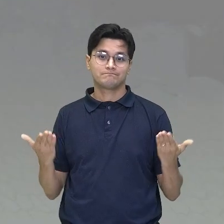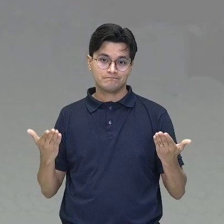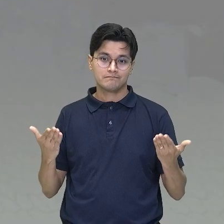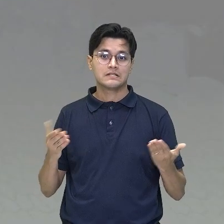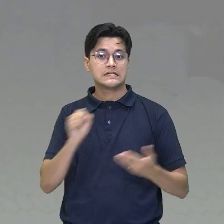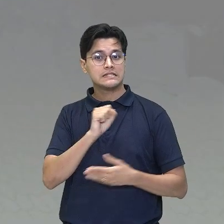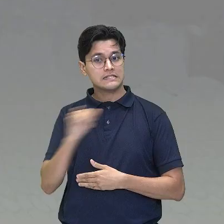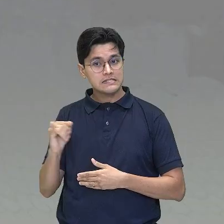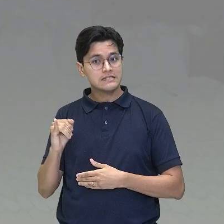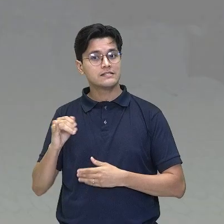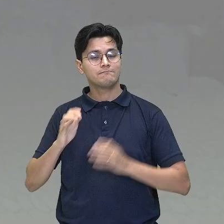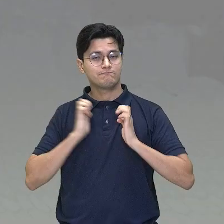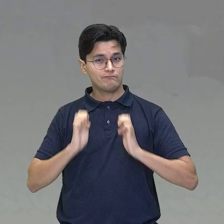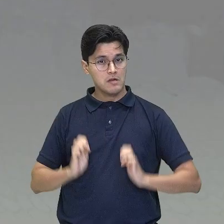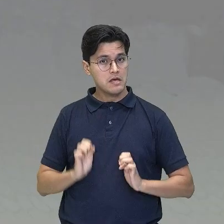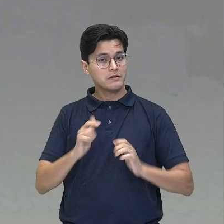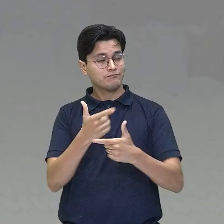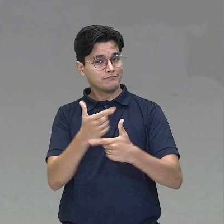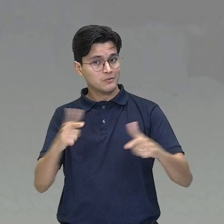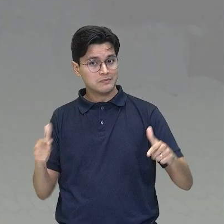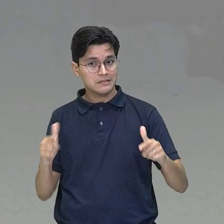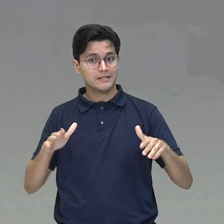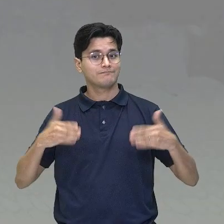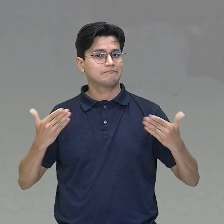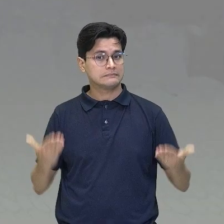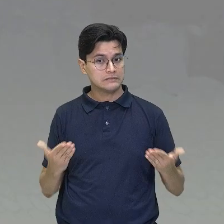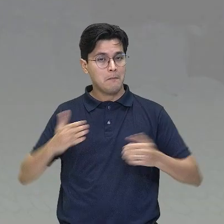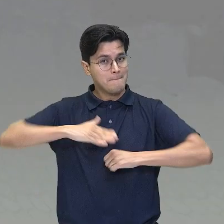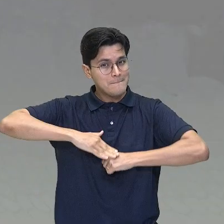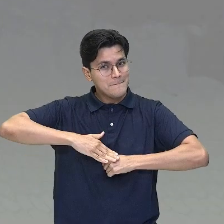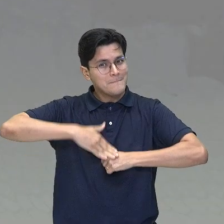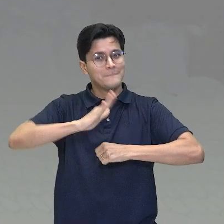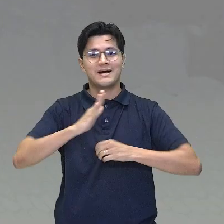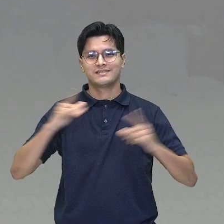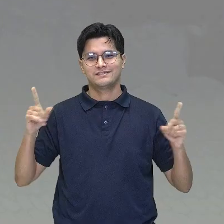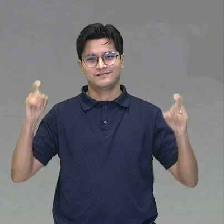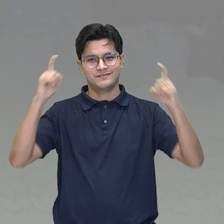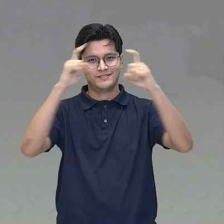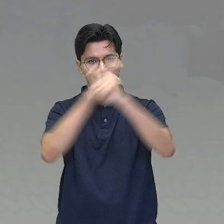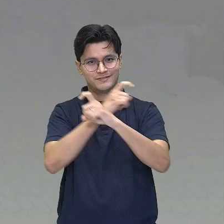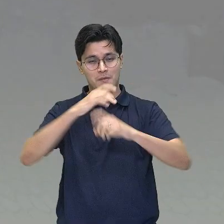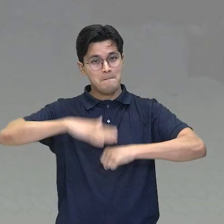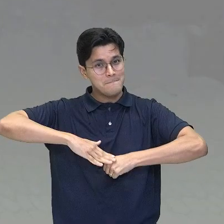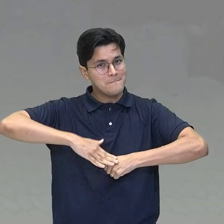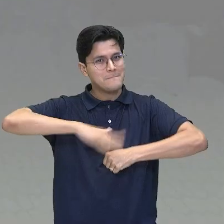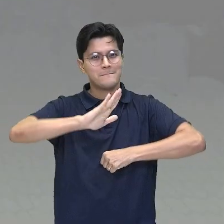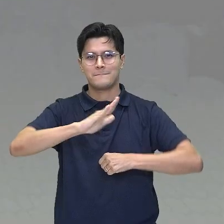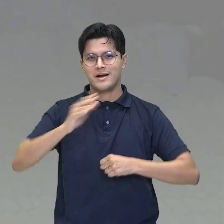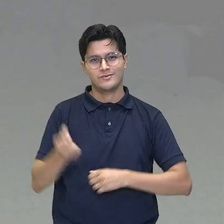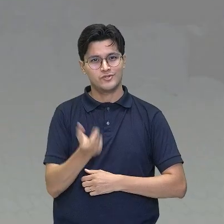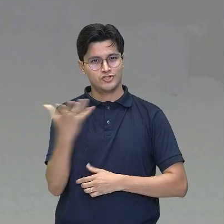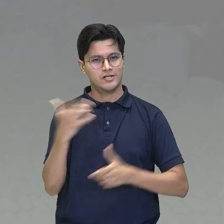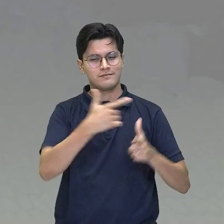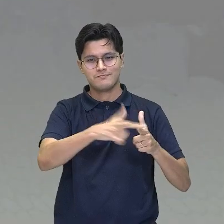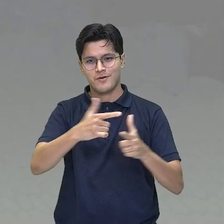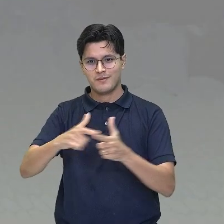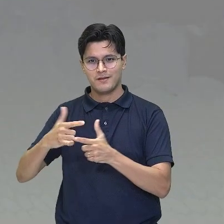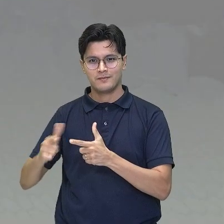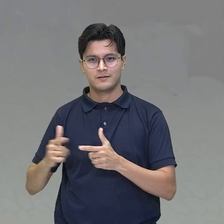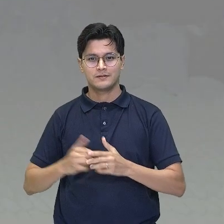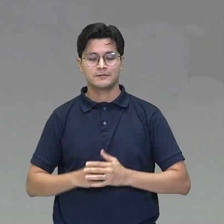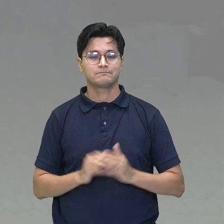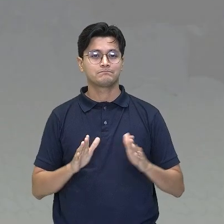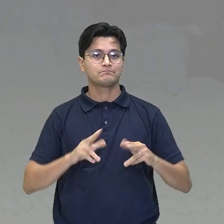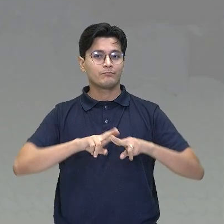sem a ética como seria? Seria insuportável viver. E ainda bem que nesse processo da construção dessa